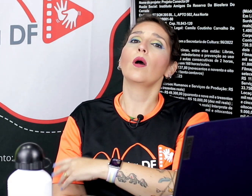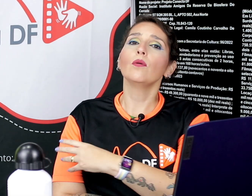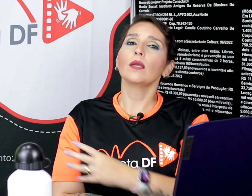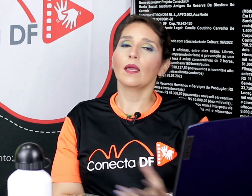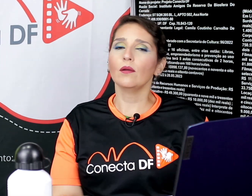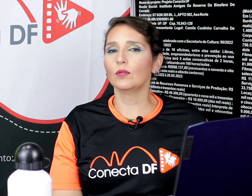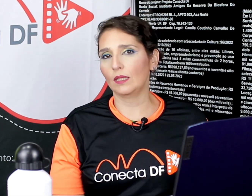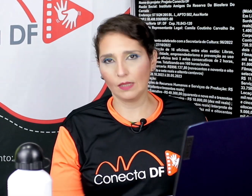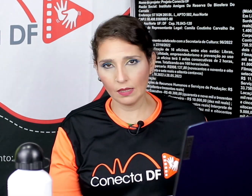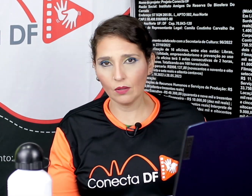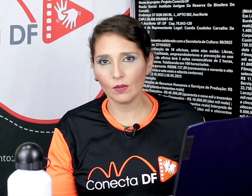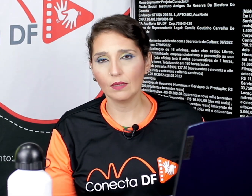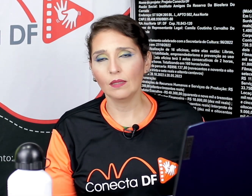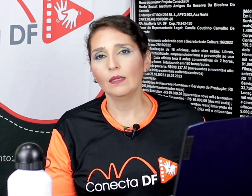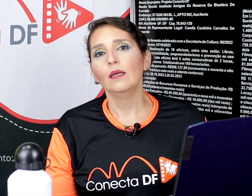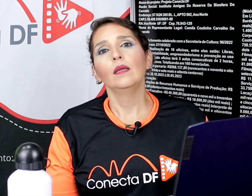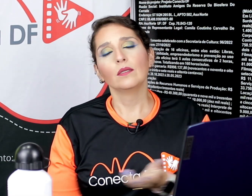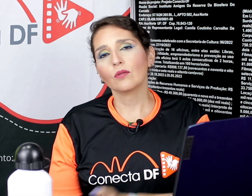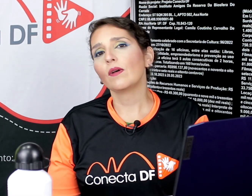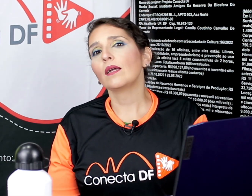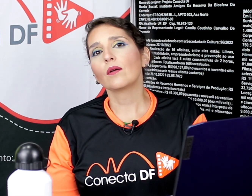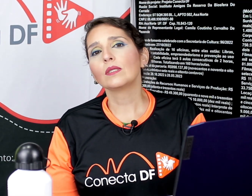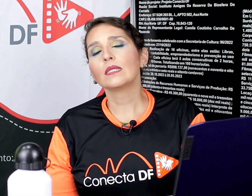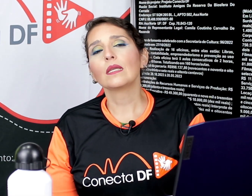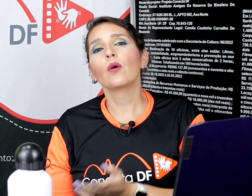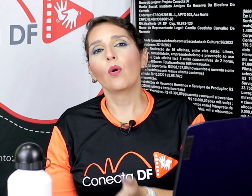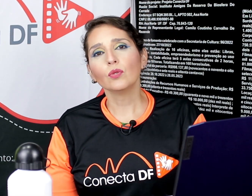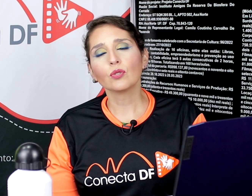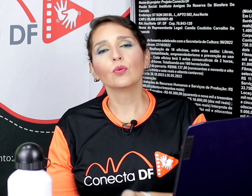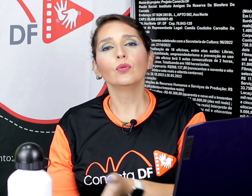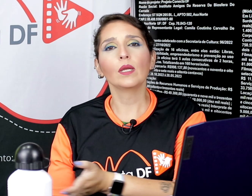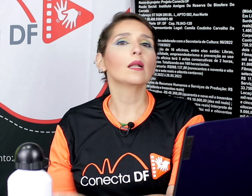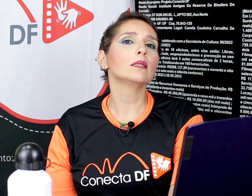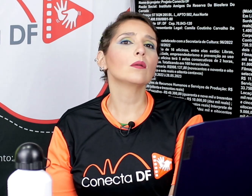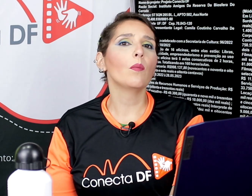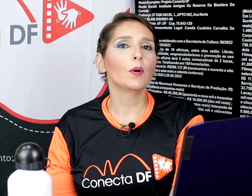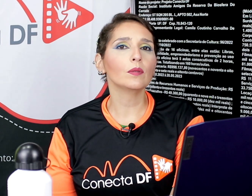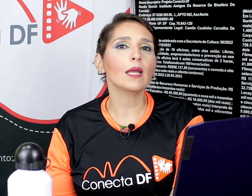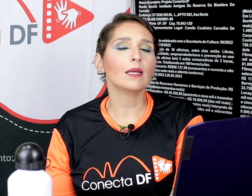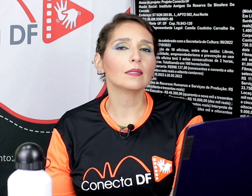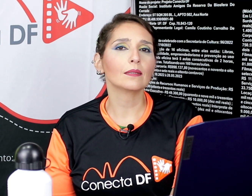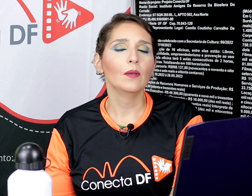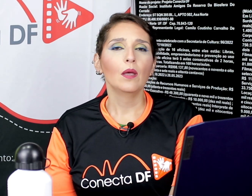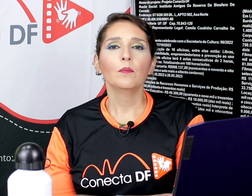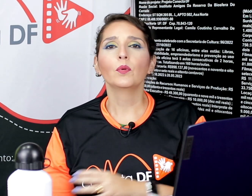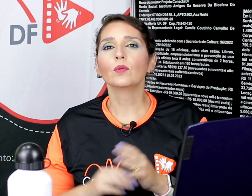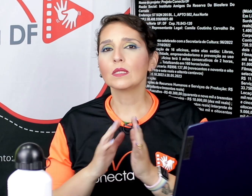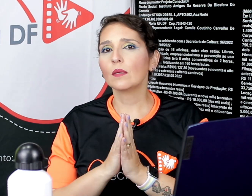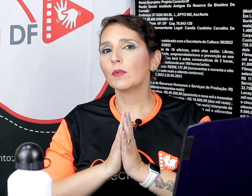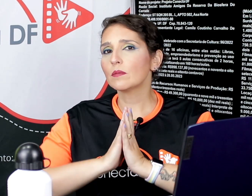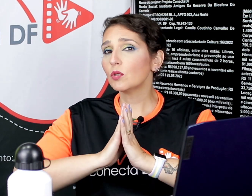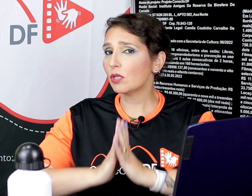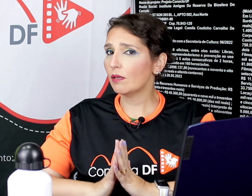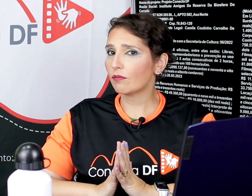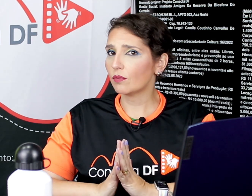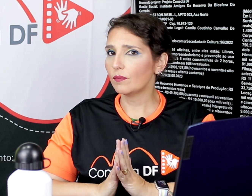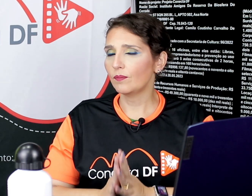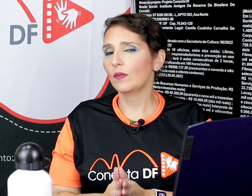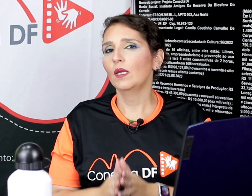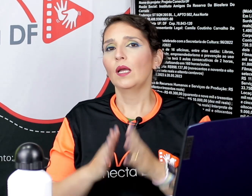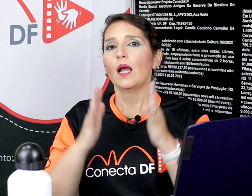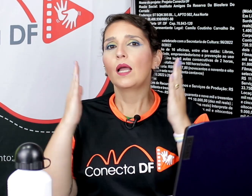aprender qualquer outra língua, isso vai acontecer com o surdo em relação ao português, por um simples